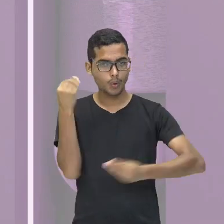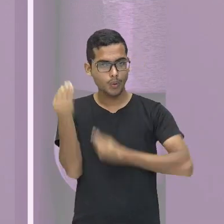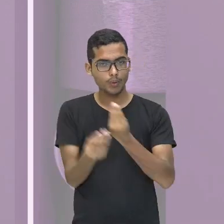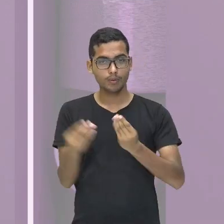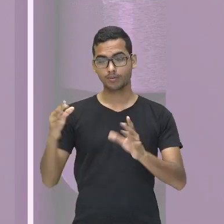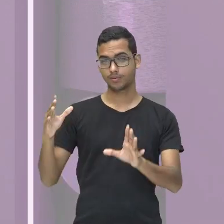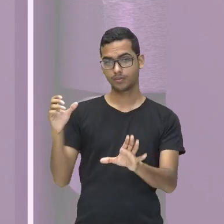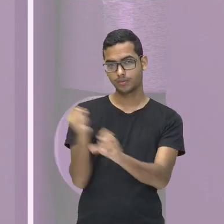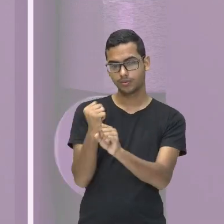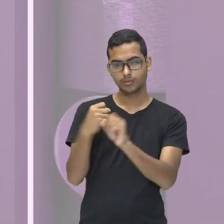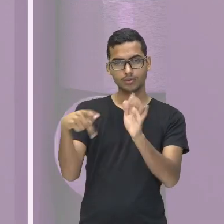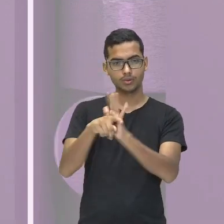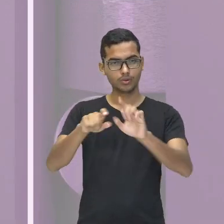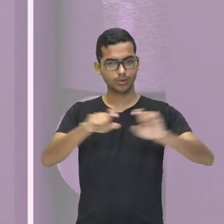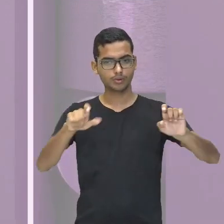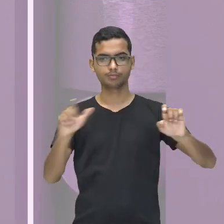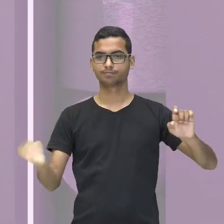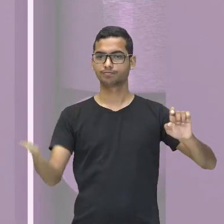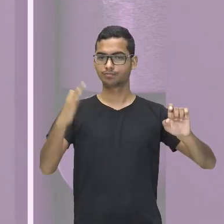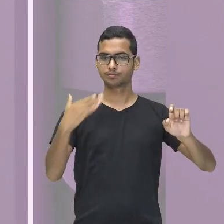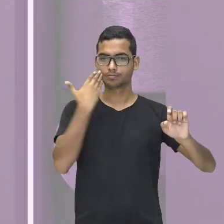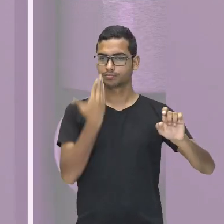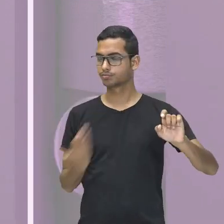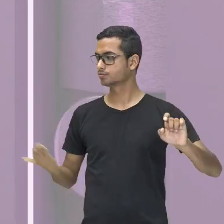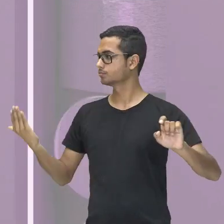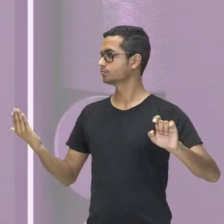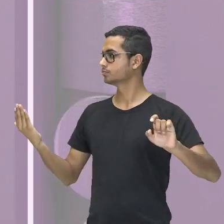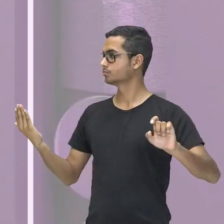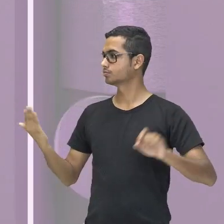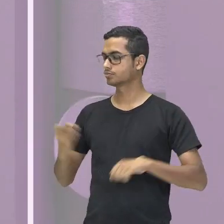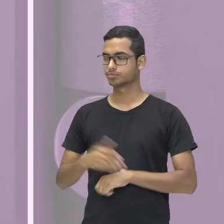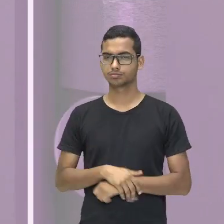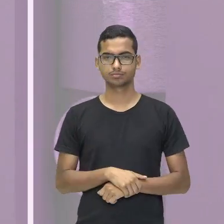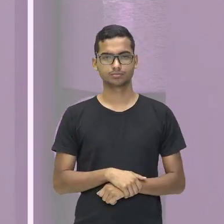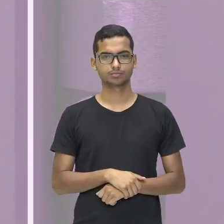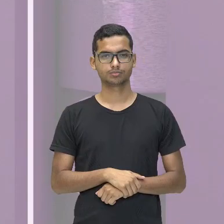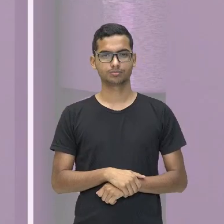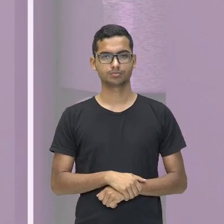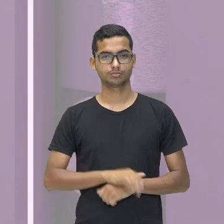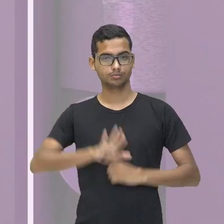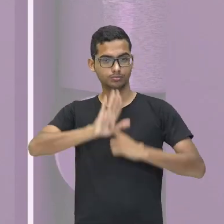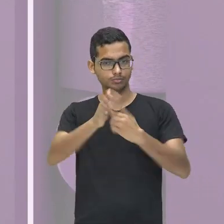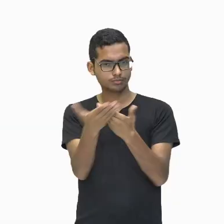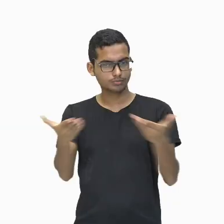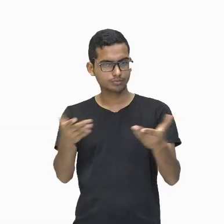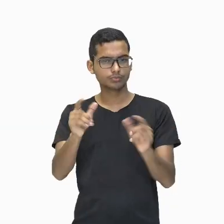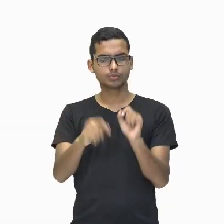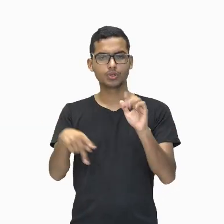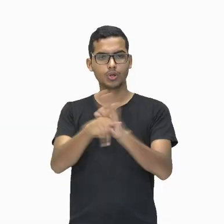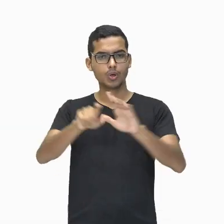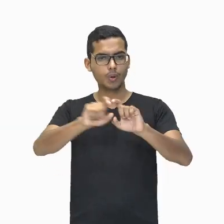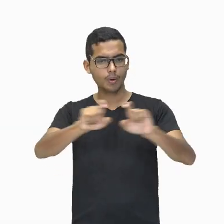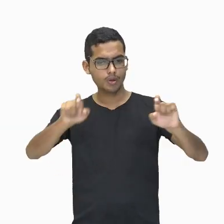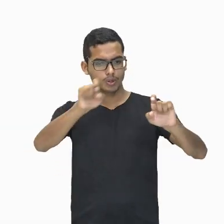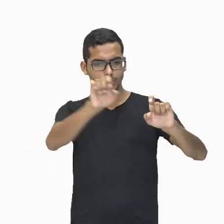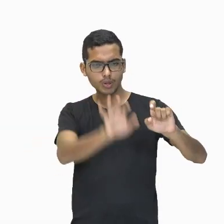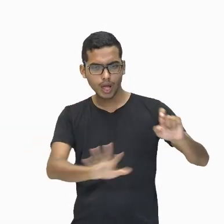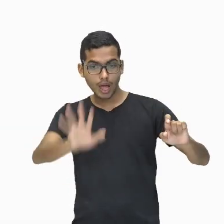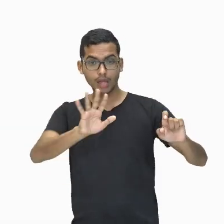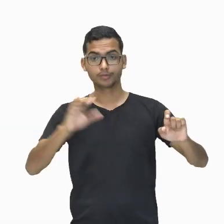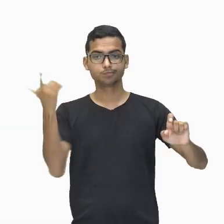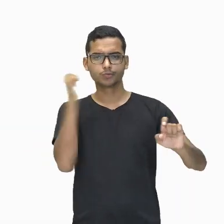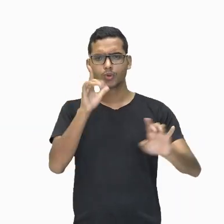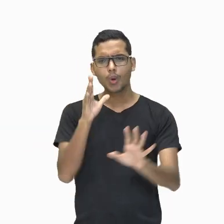calcular a distância, vamos para o nosso próximo passo, que é justamente te apresentar aí a fórmula que vai calcular